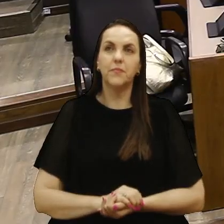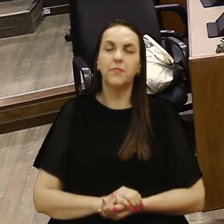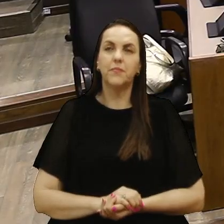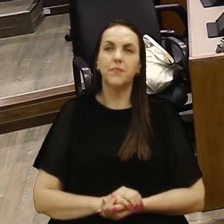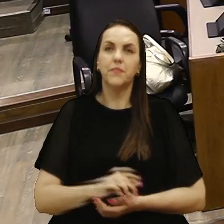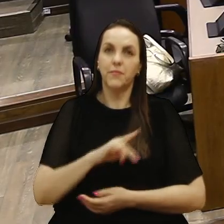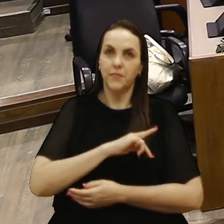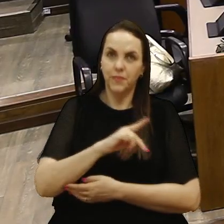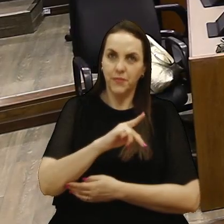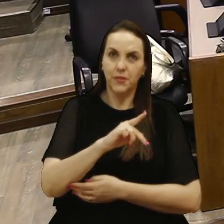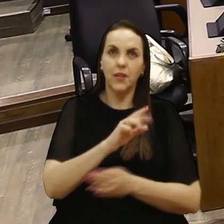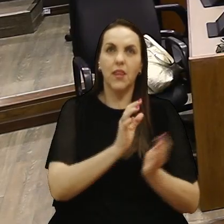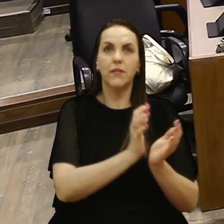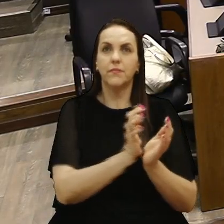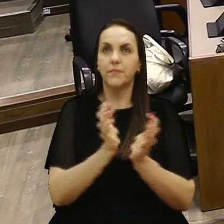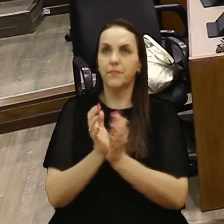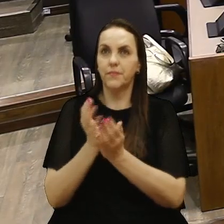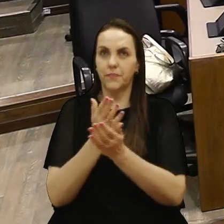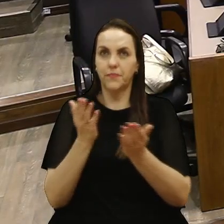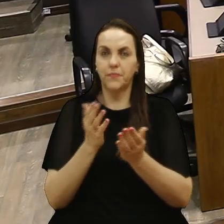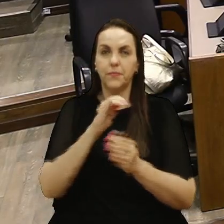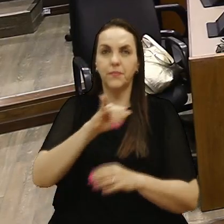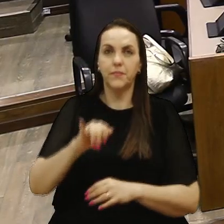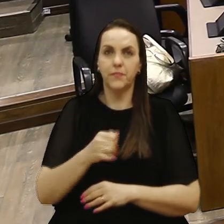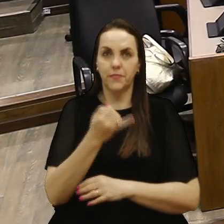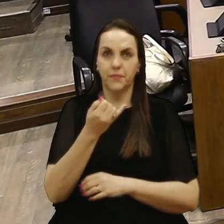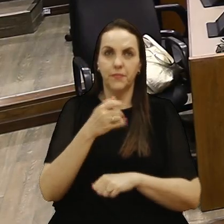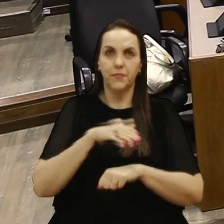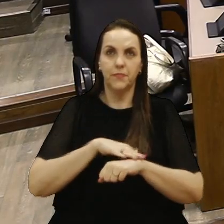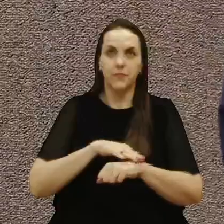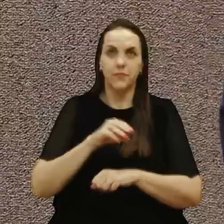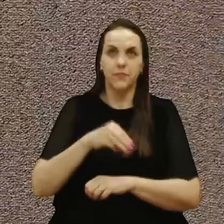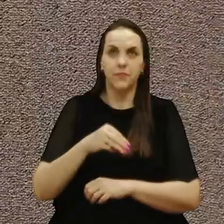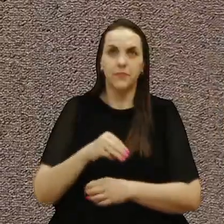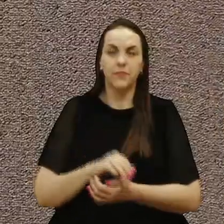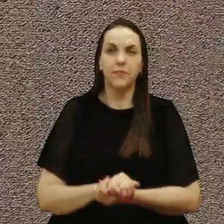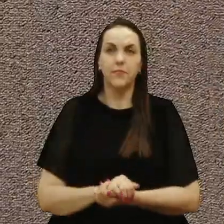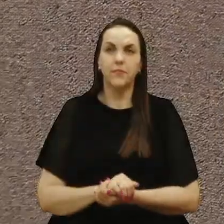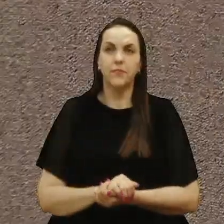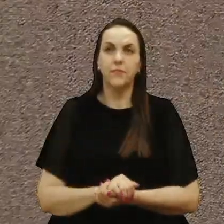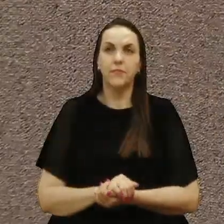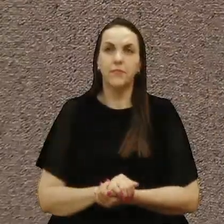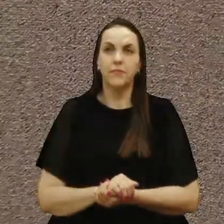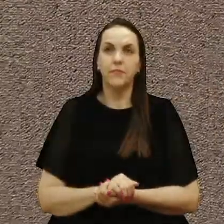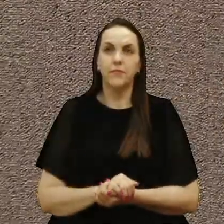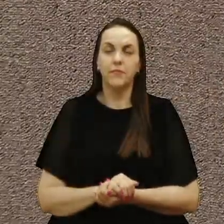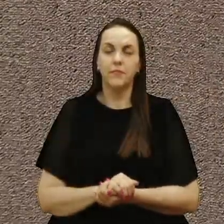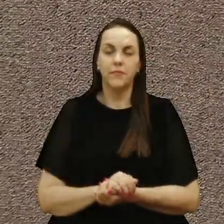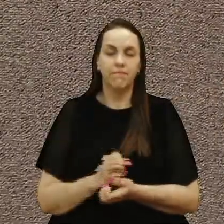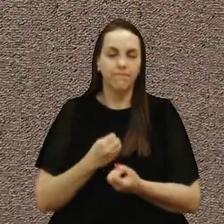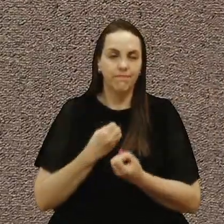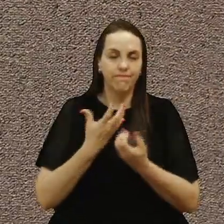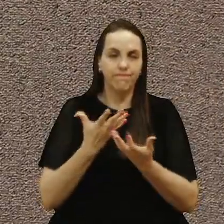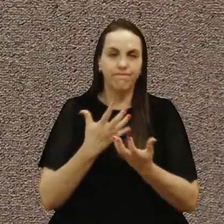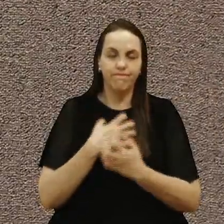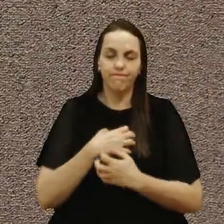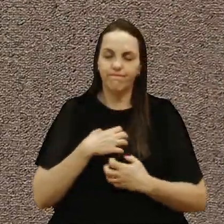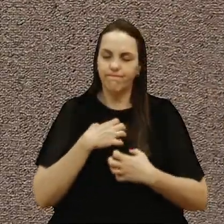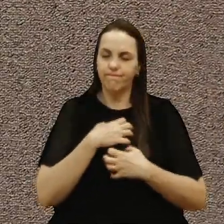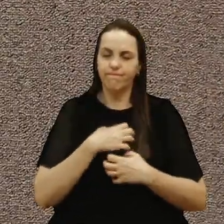Senhor presidente, nobres pares, eu quero aproveitar esse minuto aqui para expressar a minha indignação e